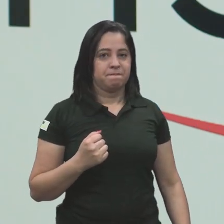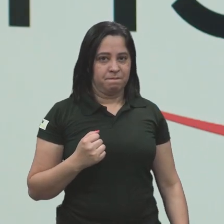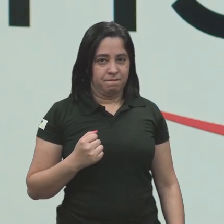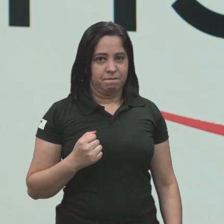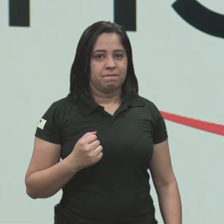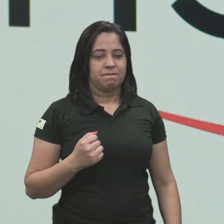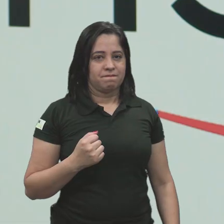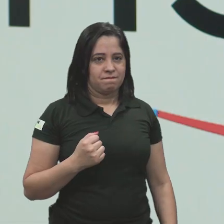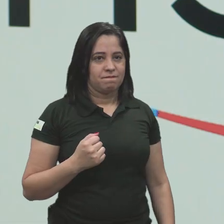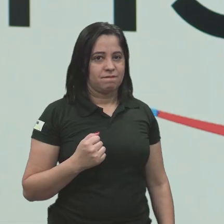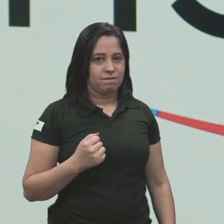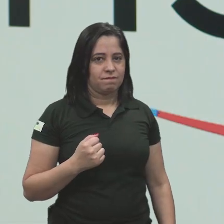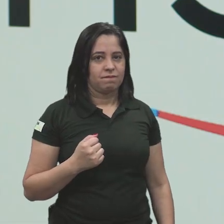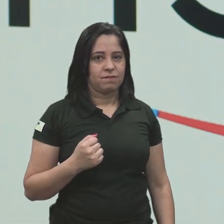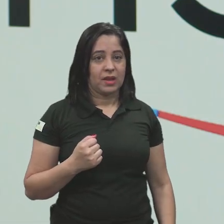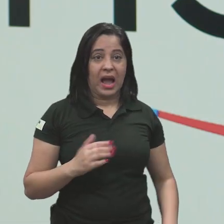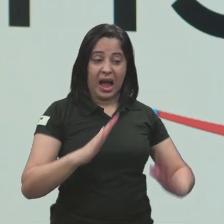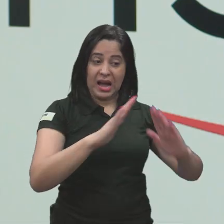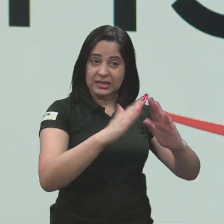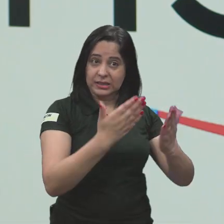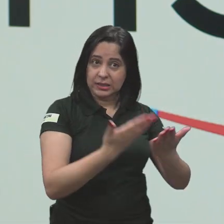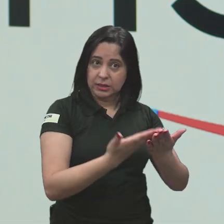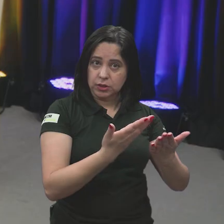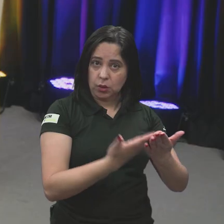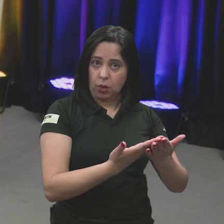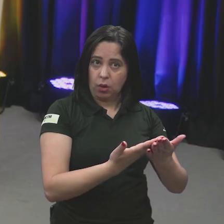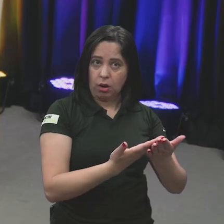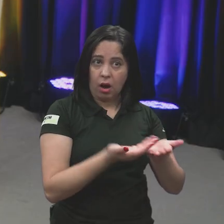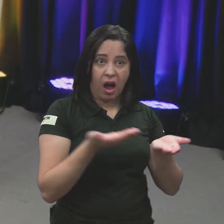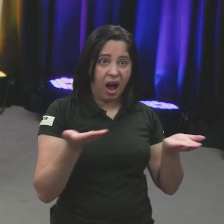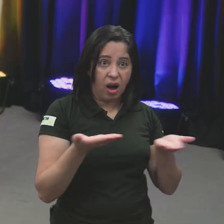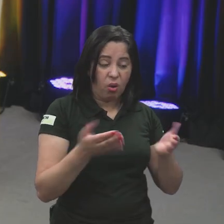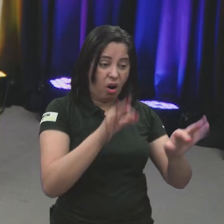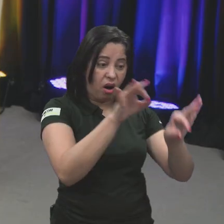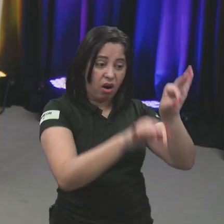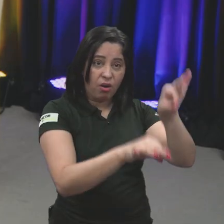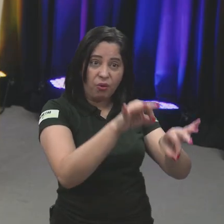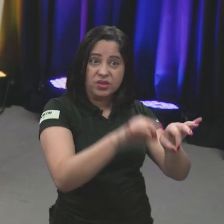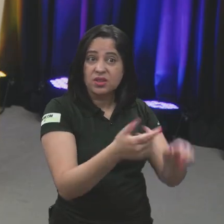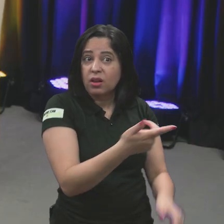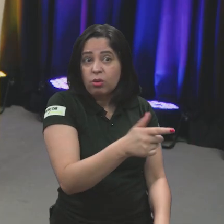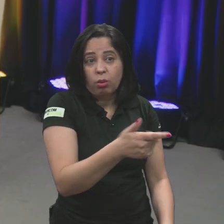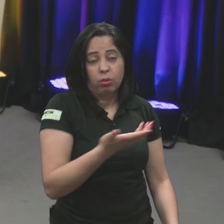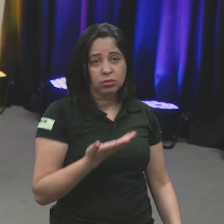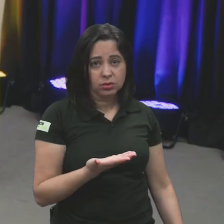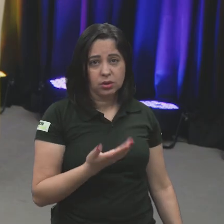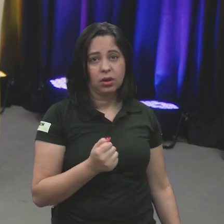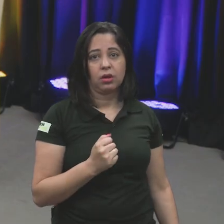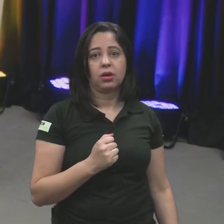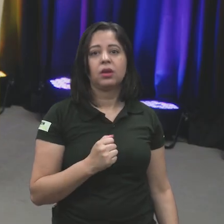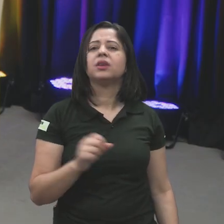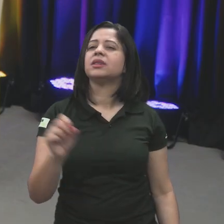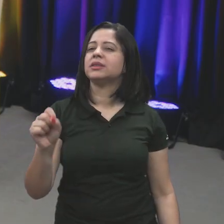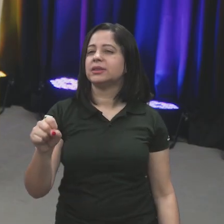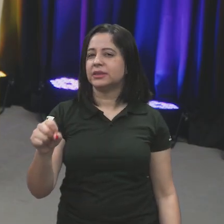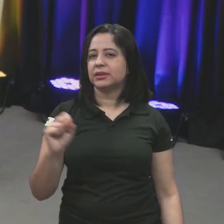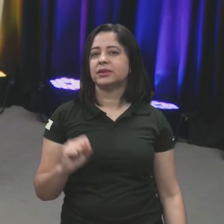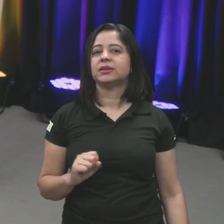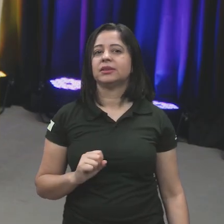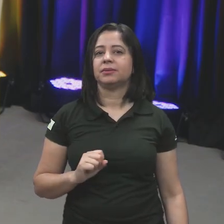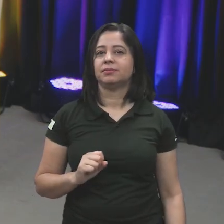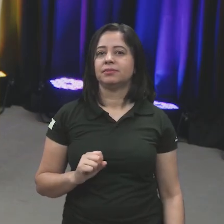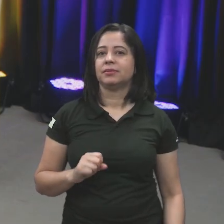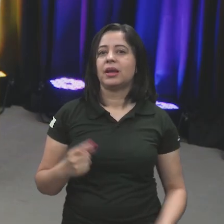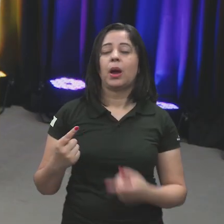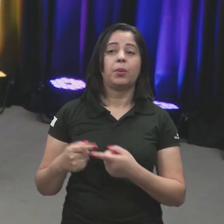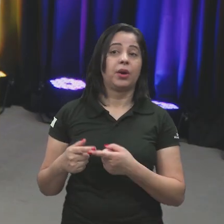experimentações. Tá? Nas escolas está bem reduzido isso. Está se perdendo, né? Se perdendo. Então, é legal que a gente toca nesse assunto, que é a questão da tecnologia, né? Você